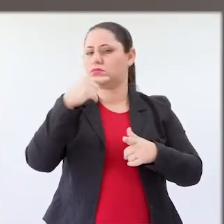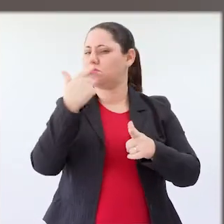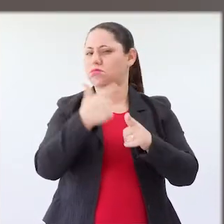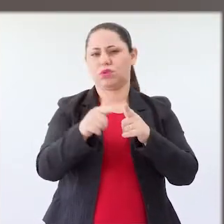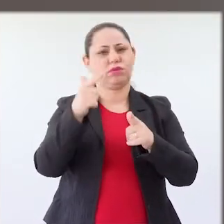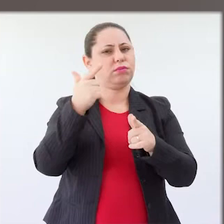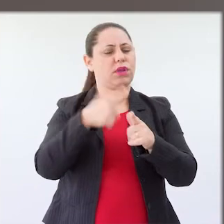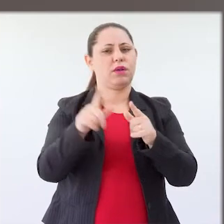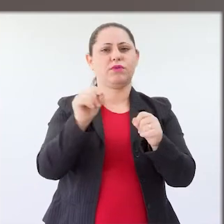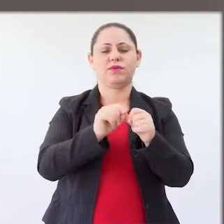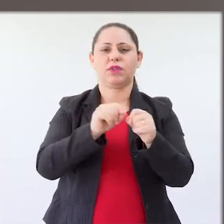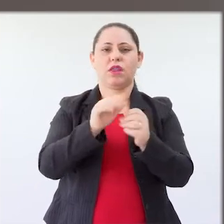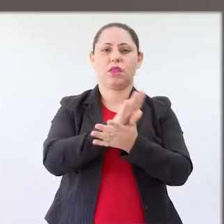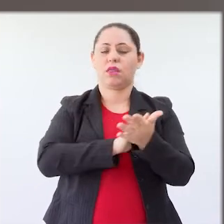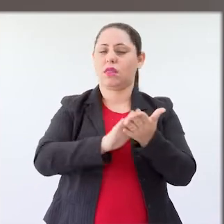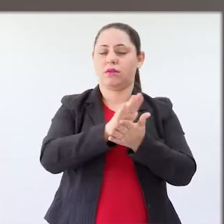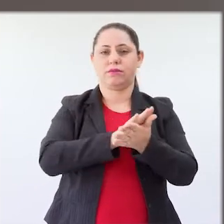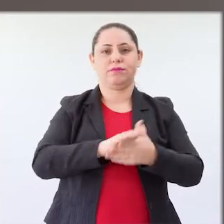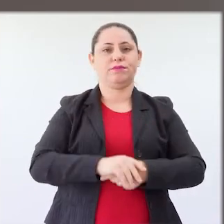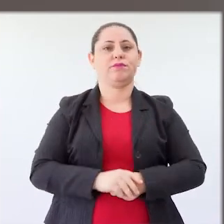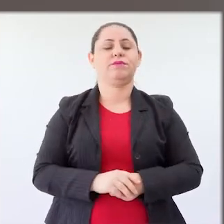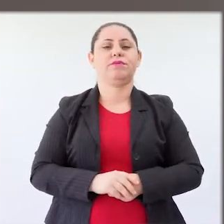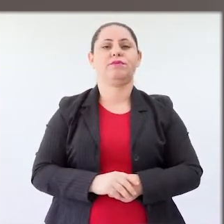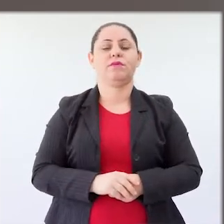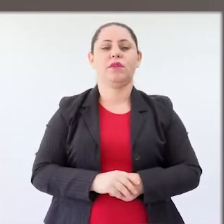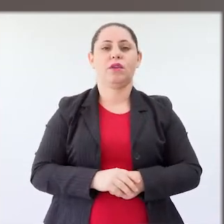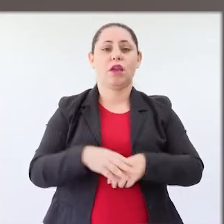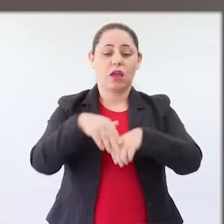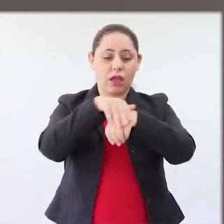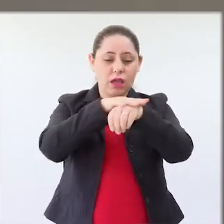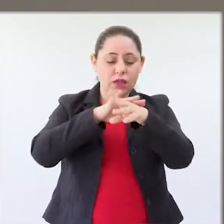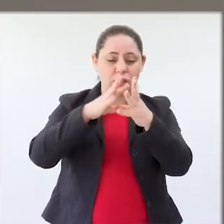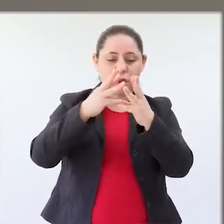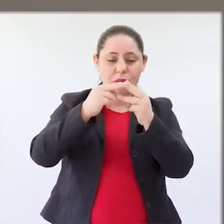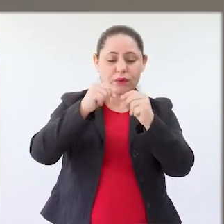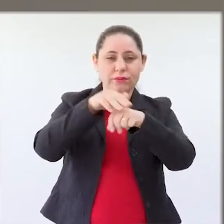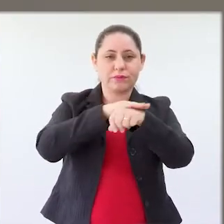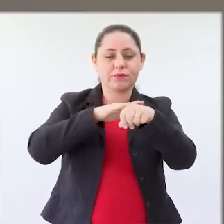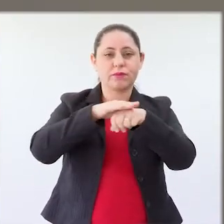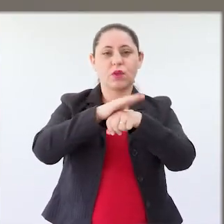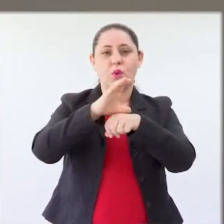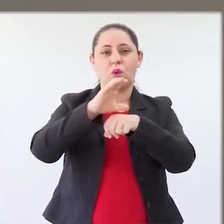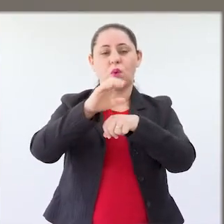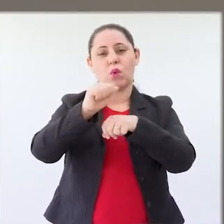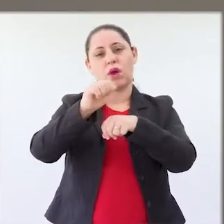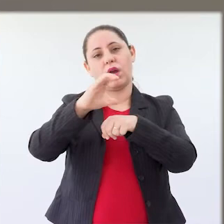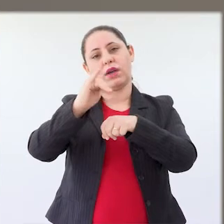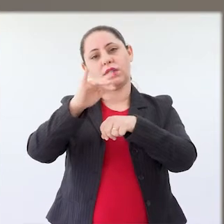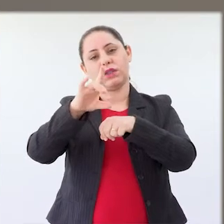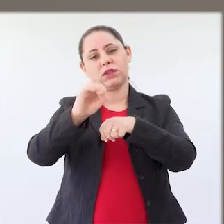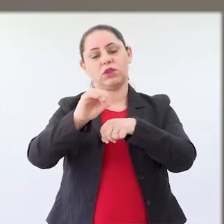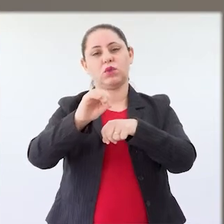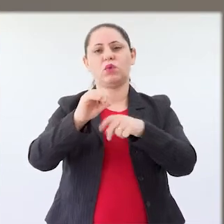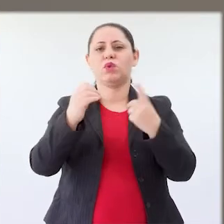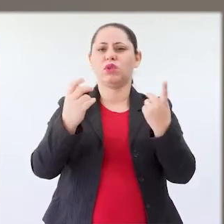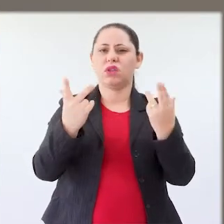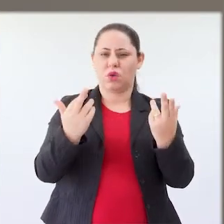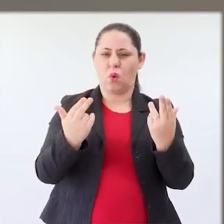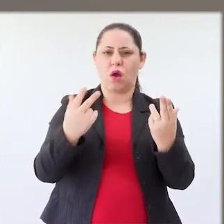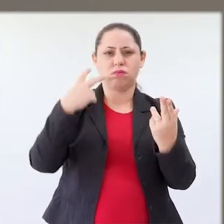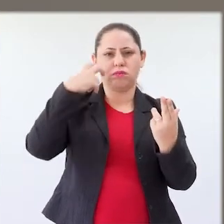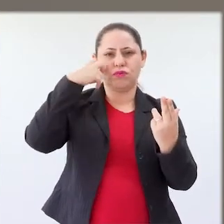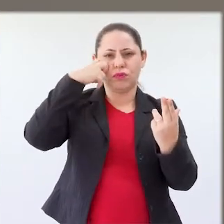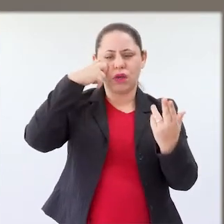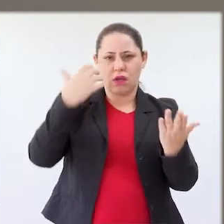não tem problema algum você fazer um preenchimento ou toxina. Cremes e sérums com ácido hialurônico têm o mesmo efeito do